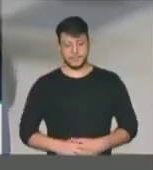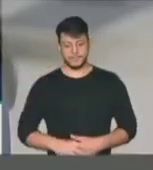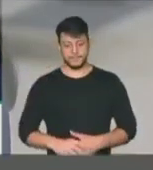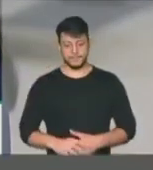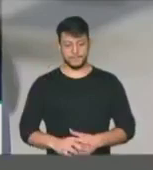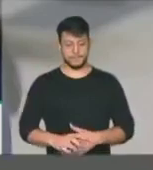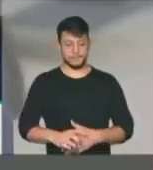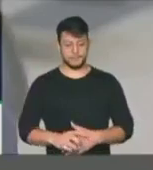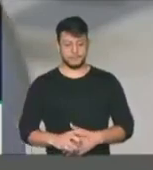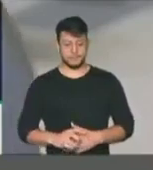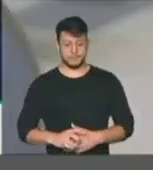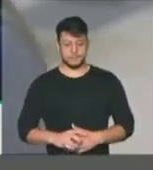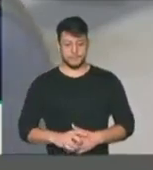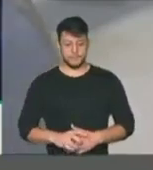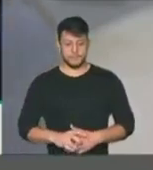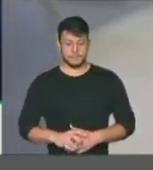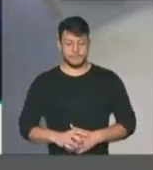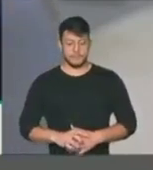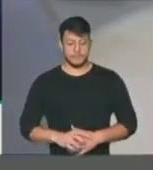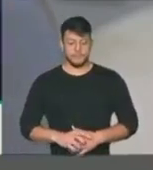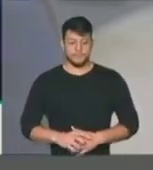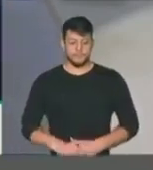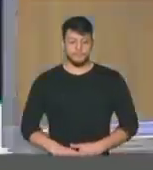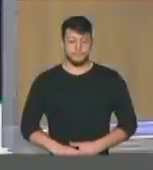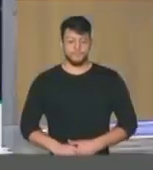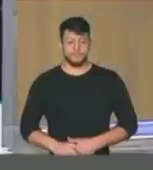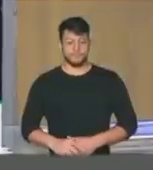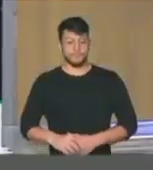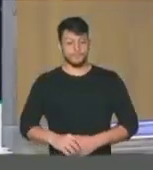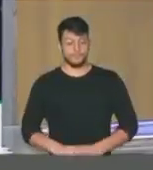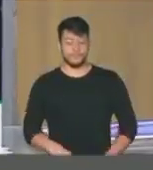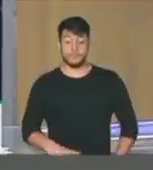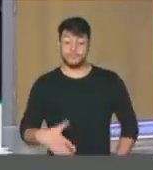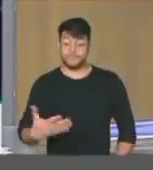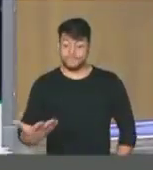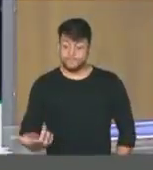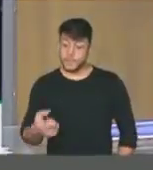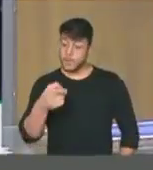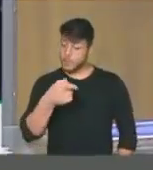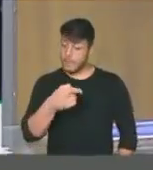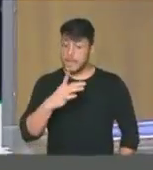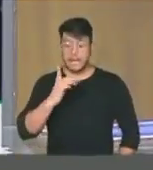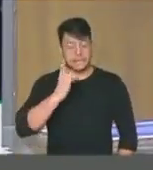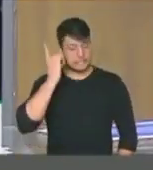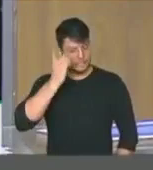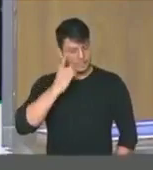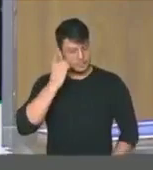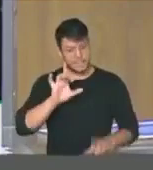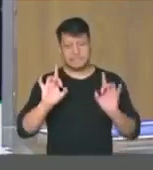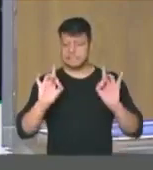Muito obrigada, presidente. Nobre ouvidor Diego Speche, o senhor tem ao seu lado uma das mais aguerridas deputadas